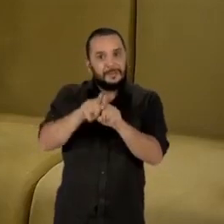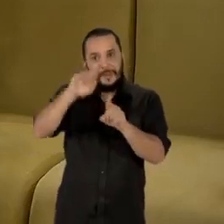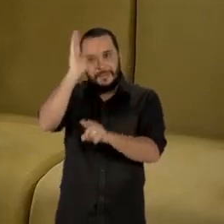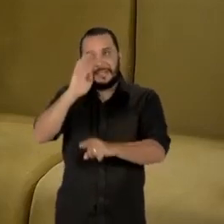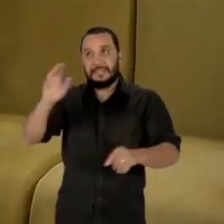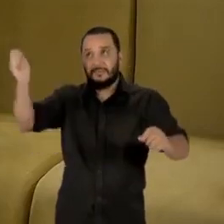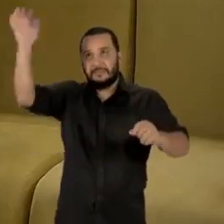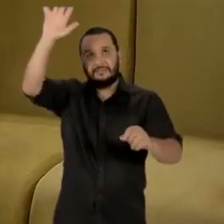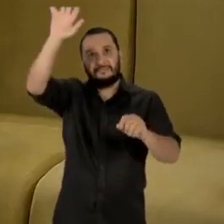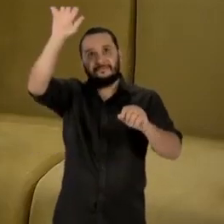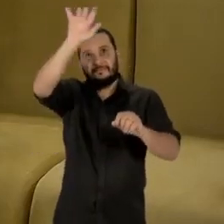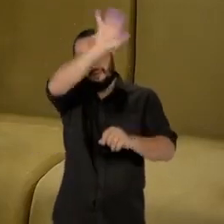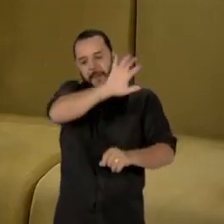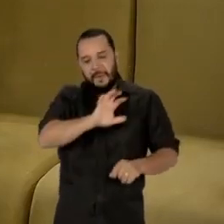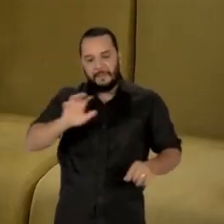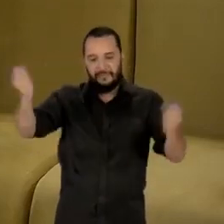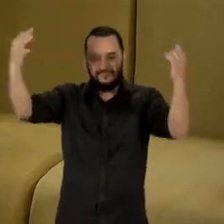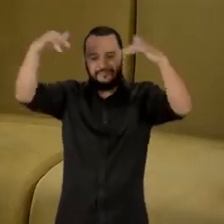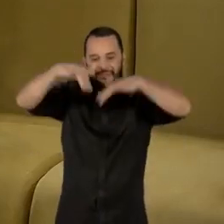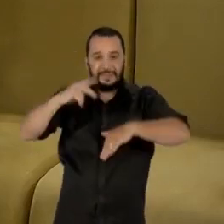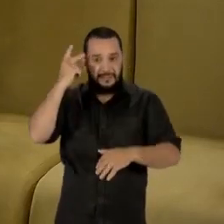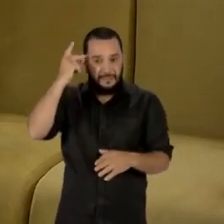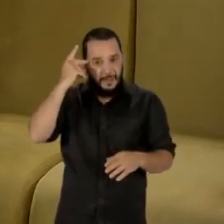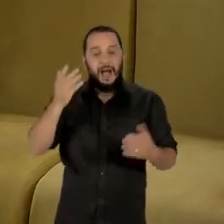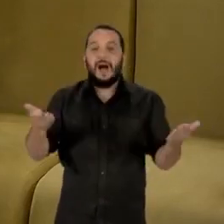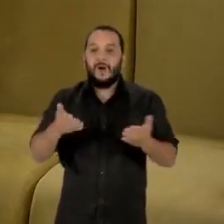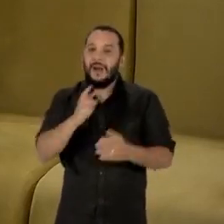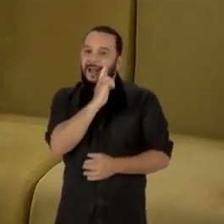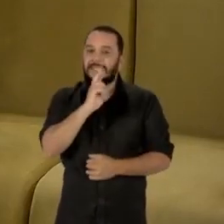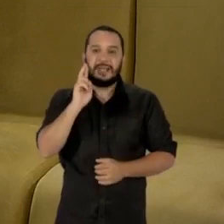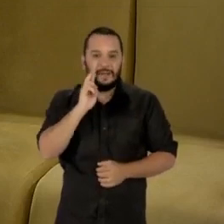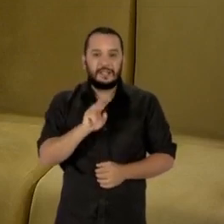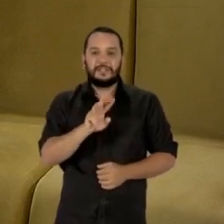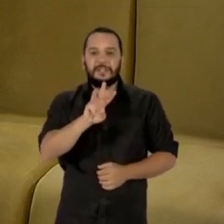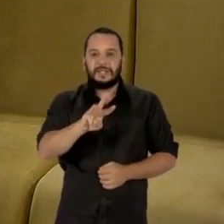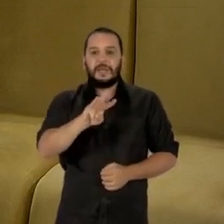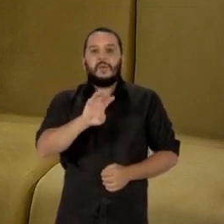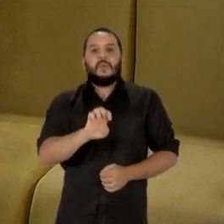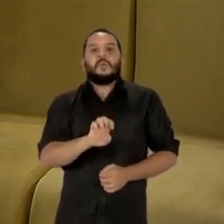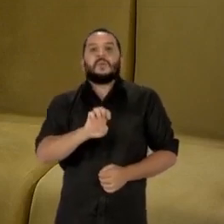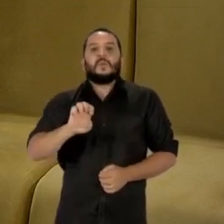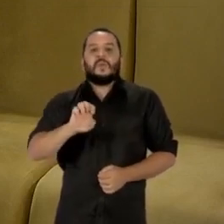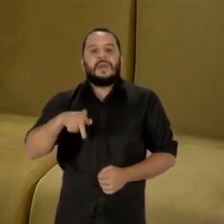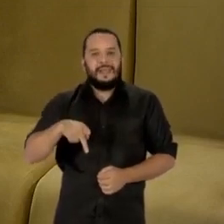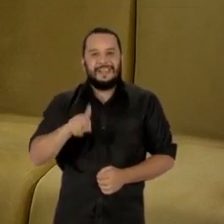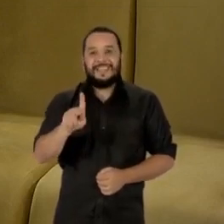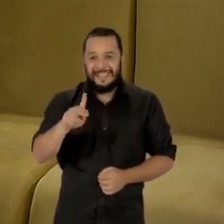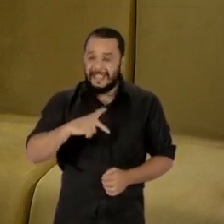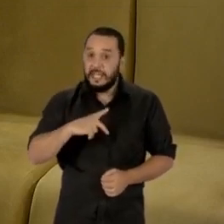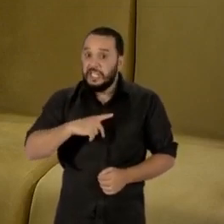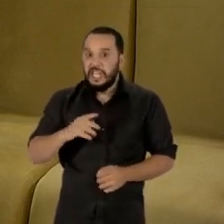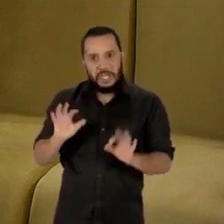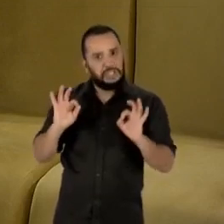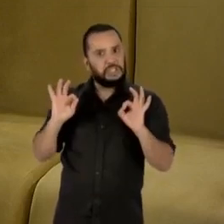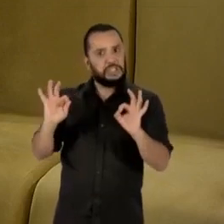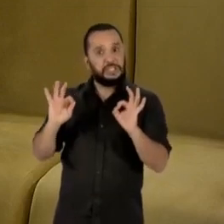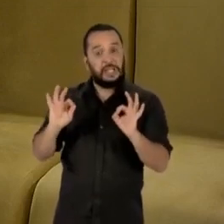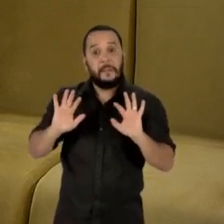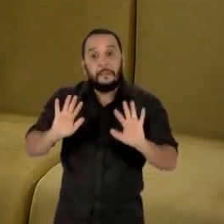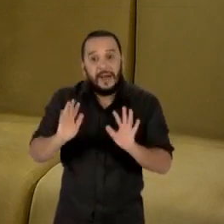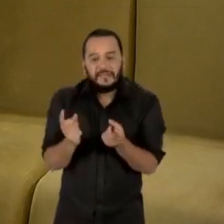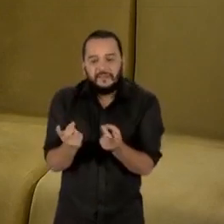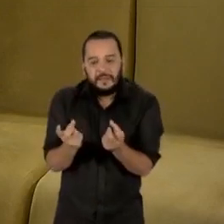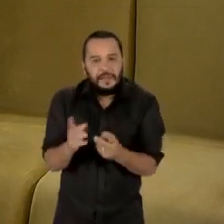tradicional em pedra agora o s&p gastronomia e vai oferecer pratos inacessíveis para muita gente a preços